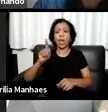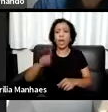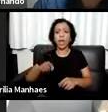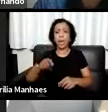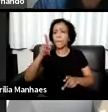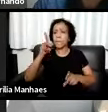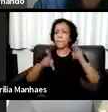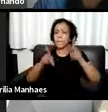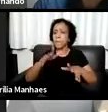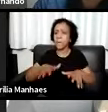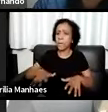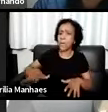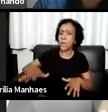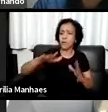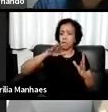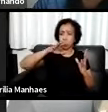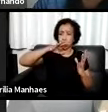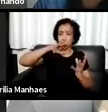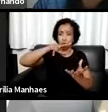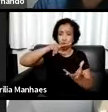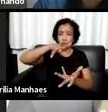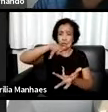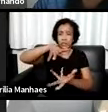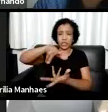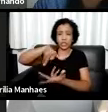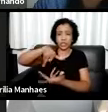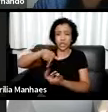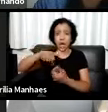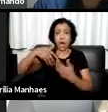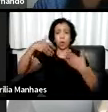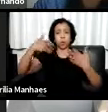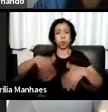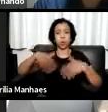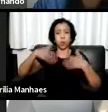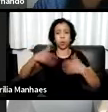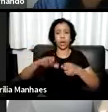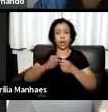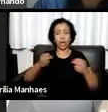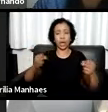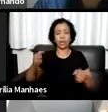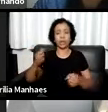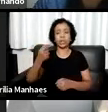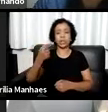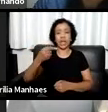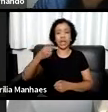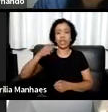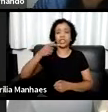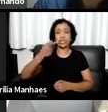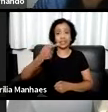população mundial incrivelmente grande, acima de 7 bilhões de habitantes,